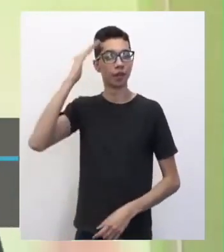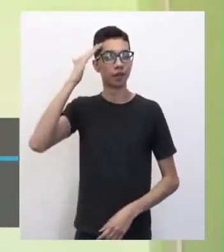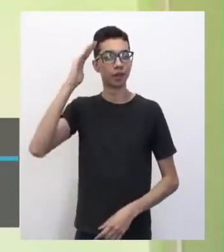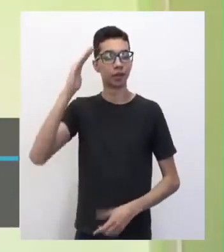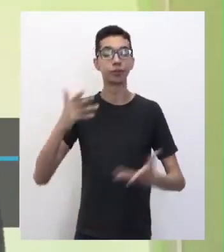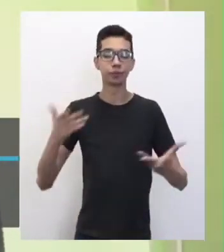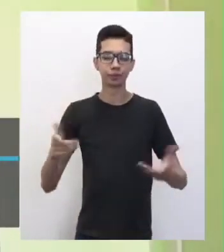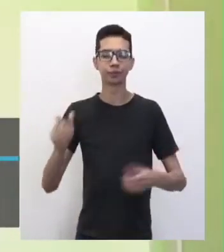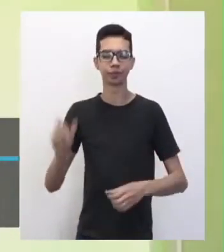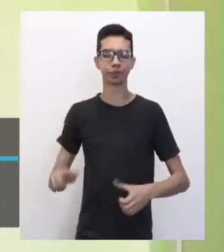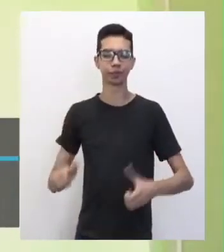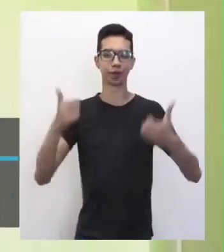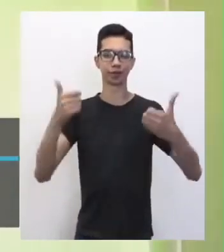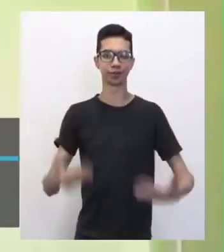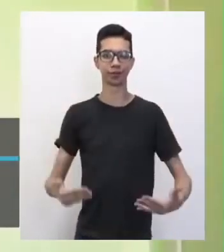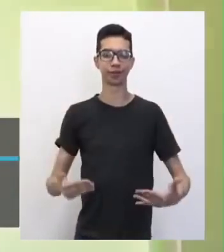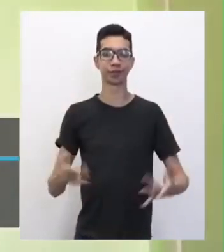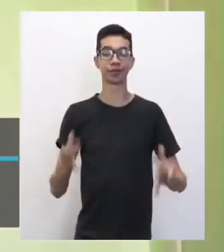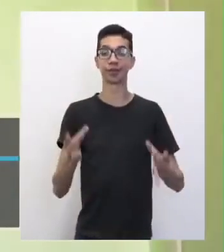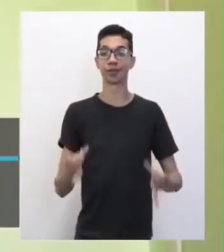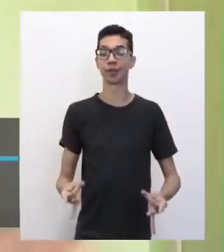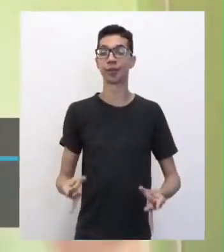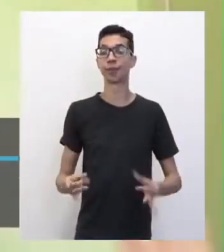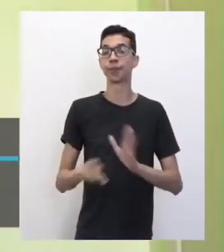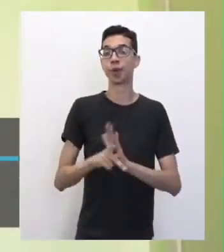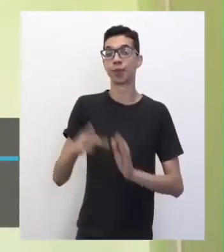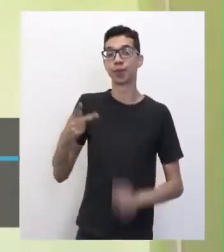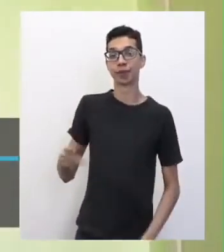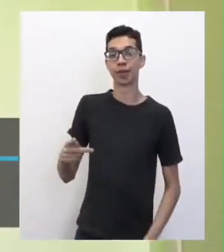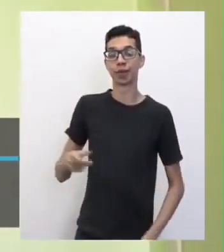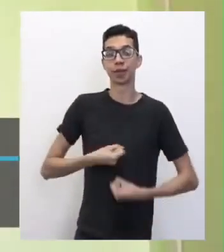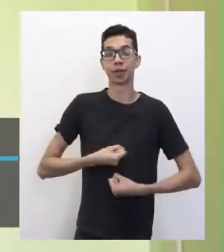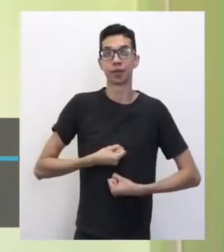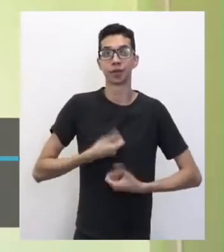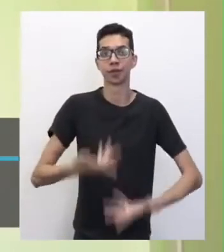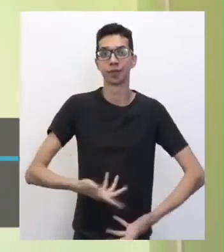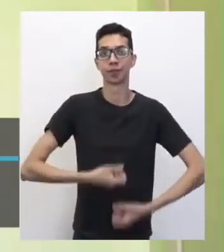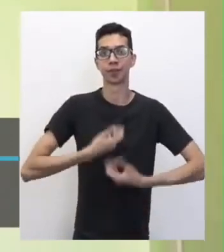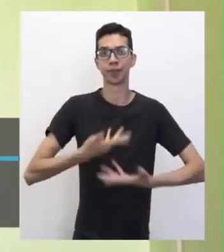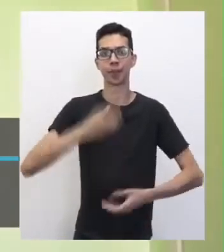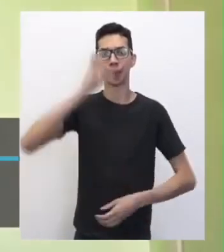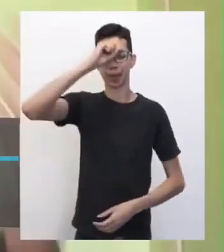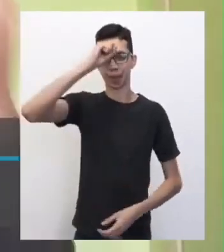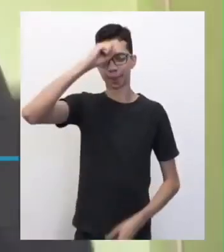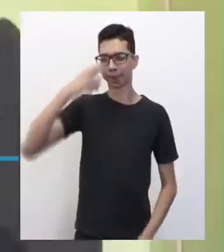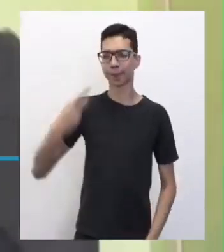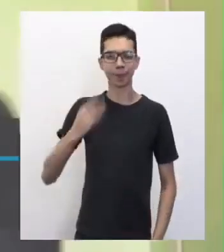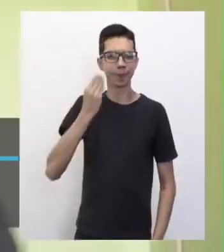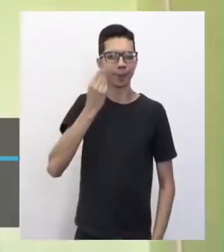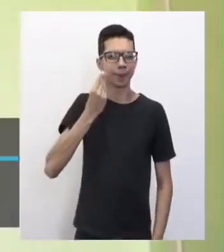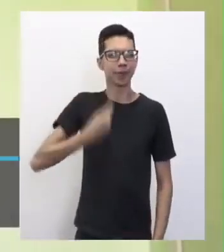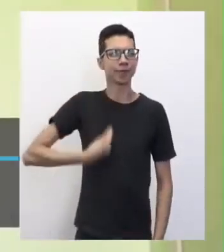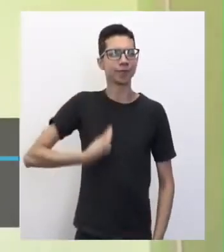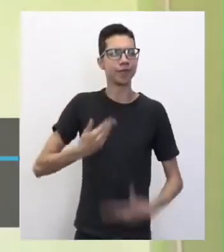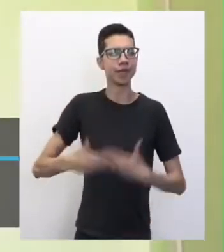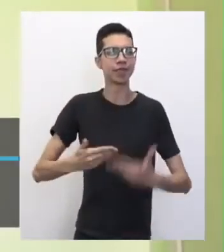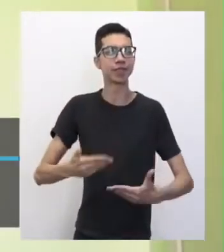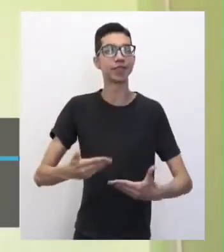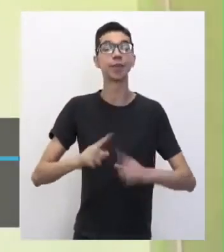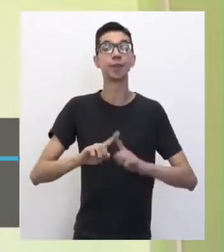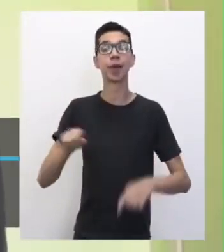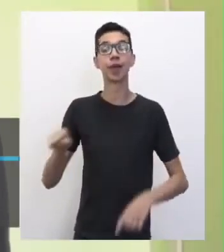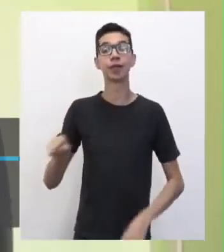teria explicado com as palavras dele, né? Teria reproduzido aquele aprendizado. A partir do momento que ele decorou, ele